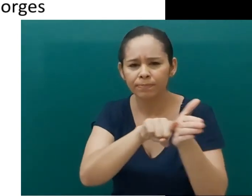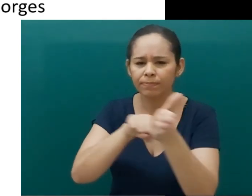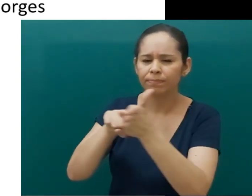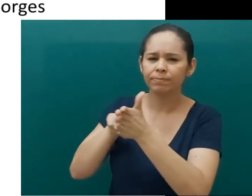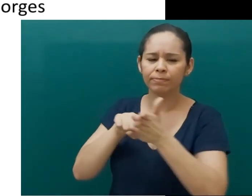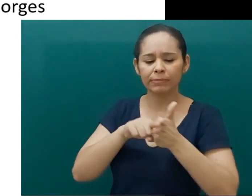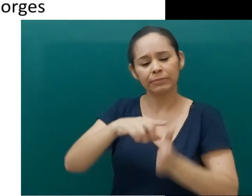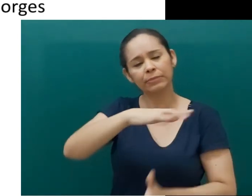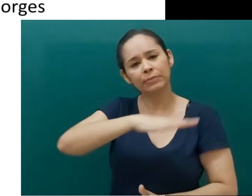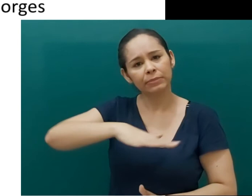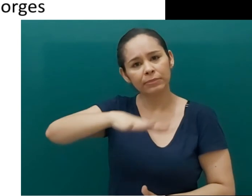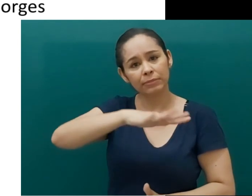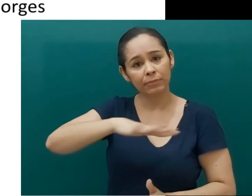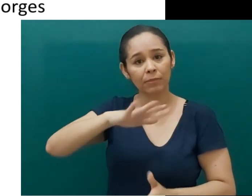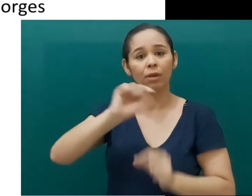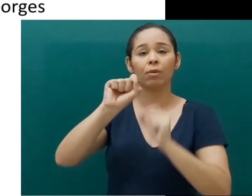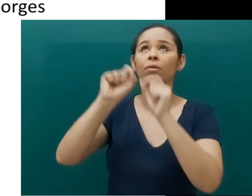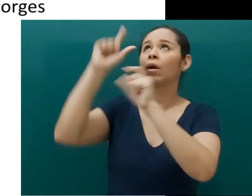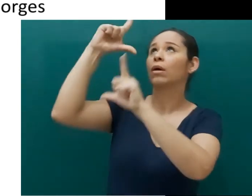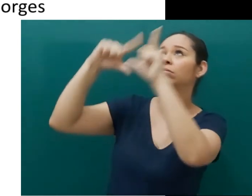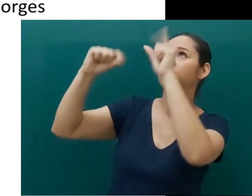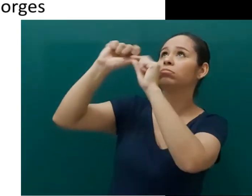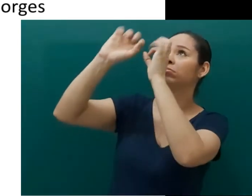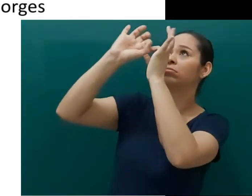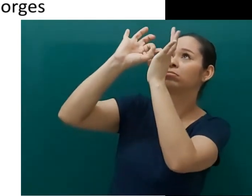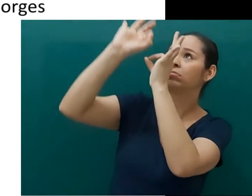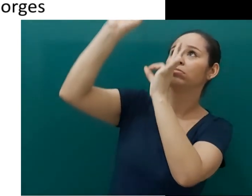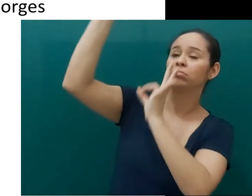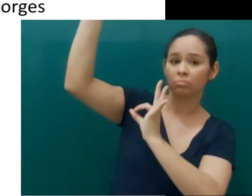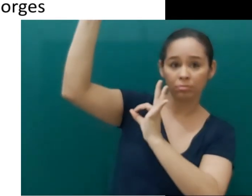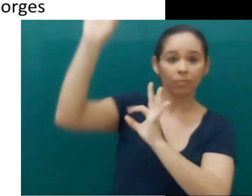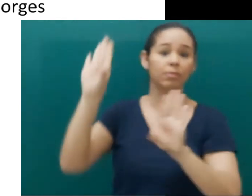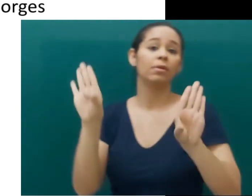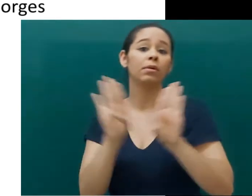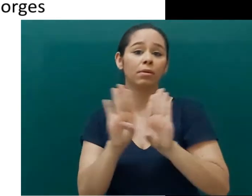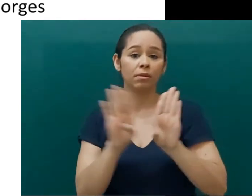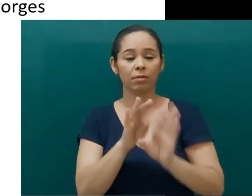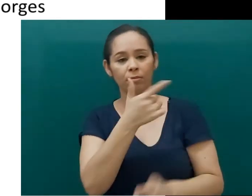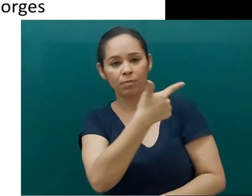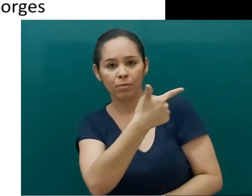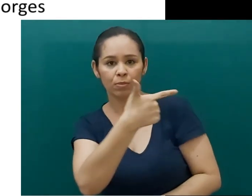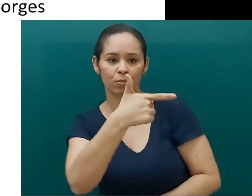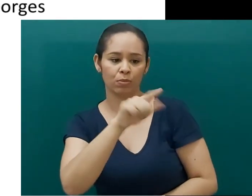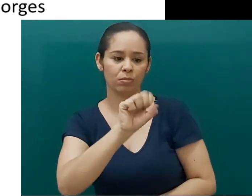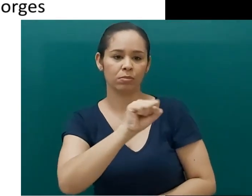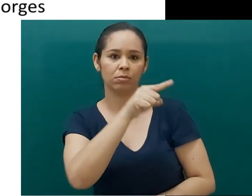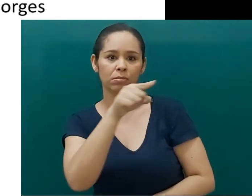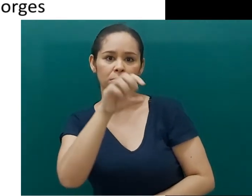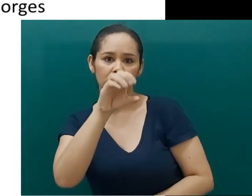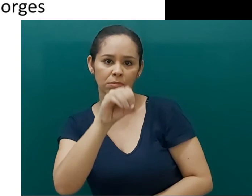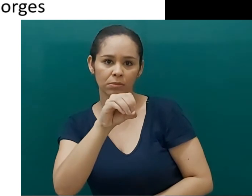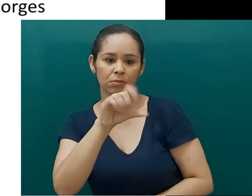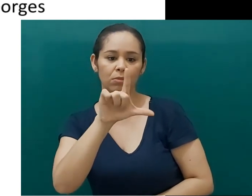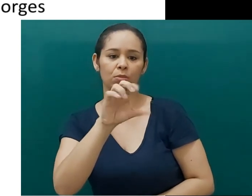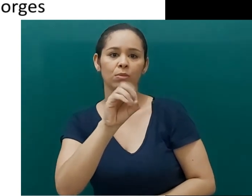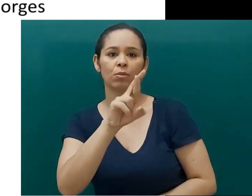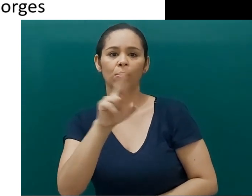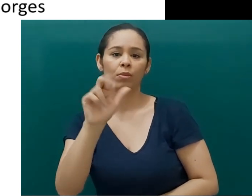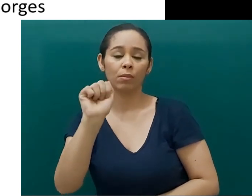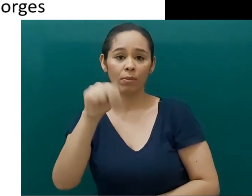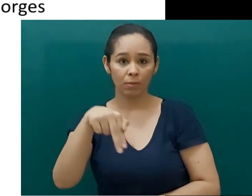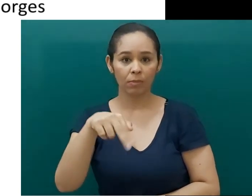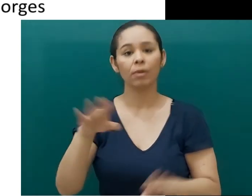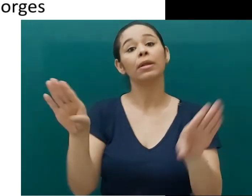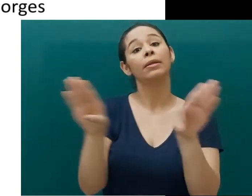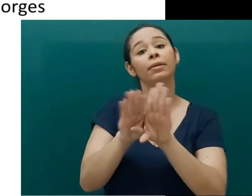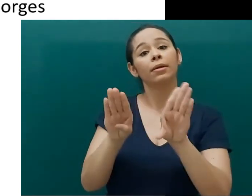centro de pesquisa espacial, e Saint-Laurent do Maroni. E eu trago como